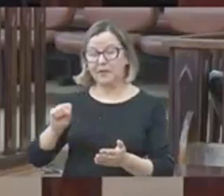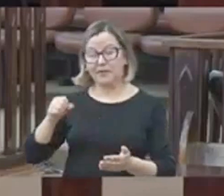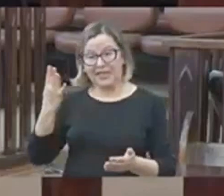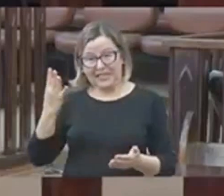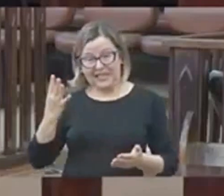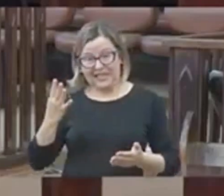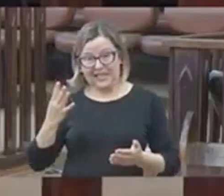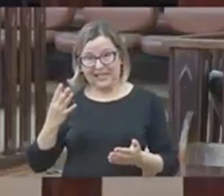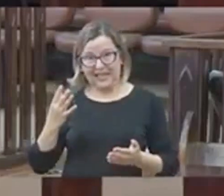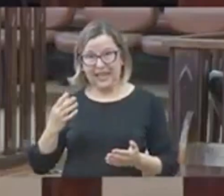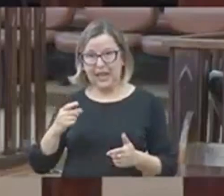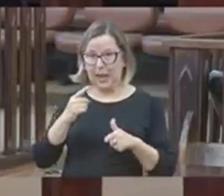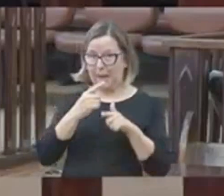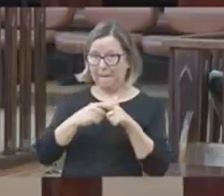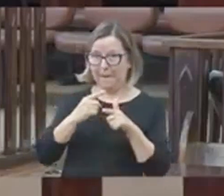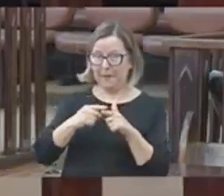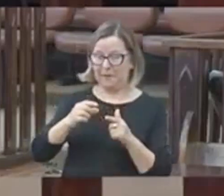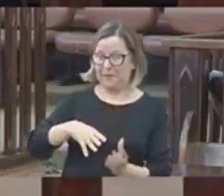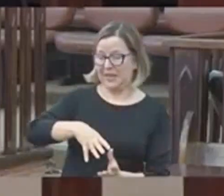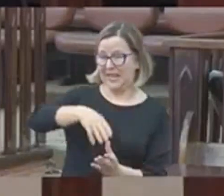a ansiedade, as lutas